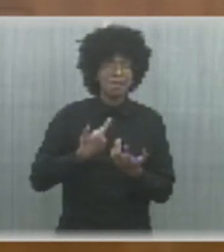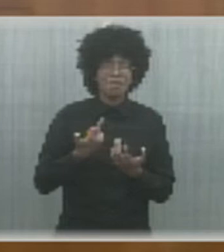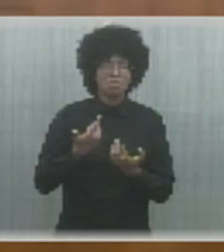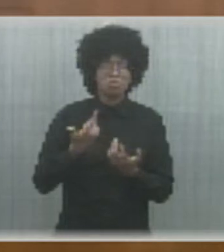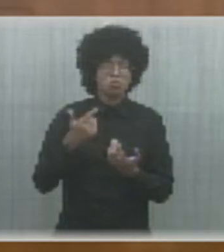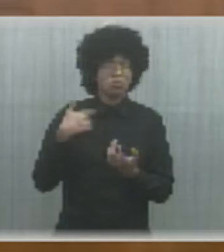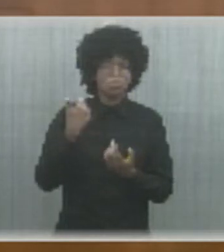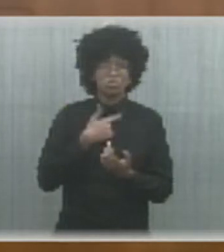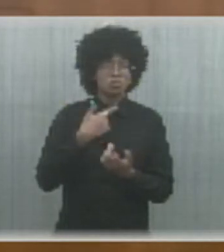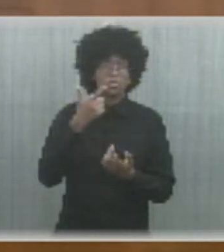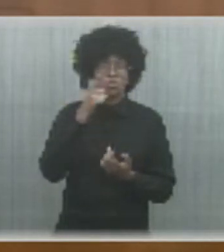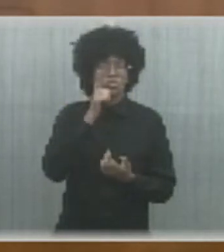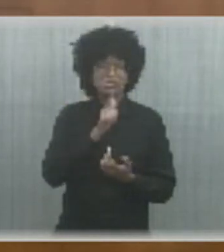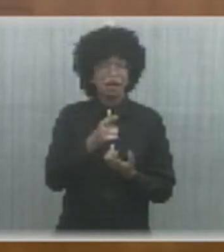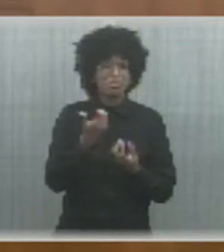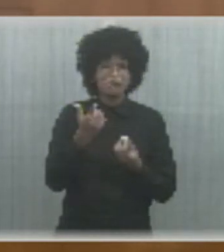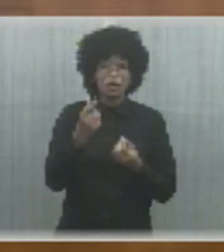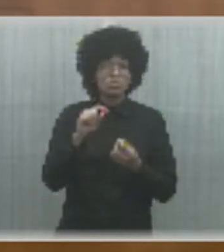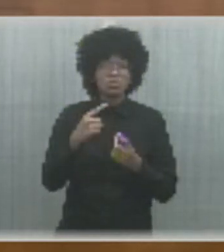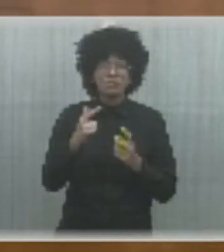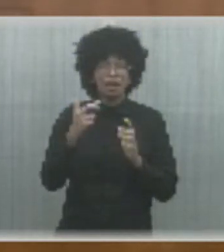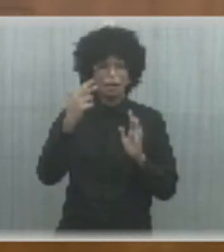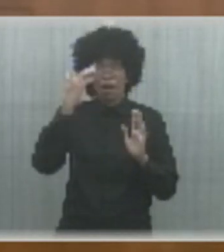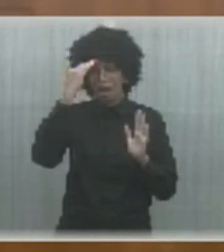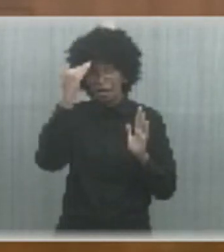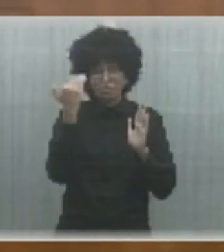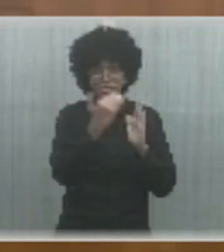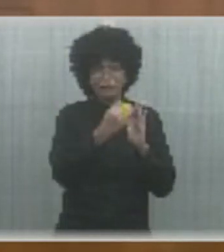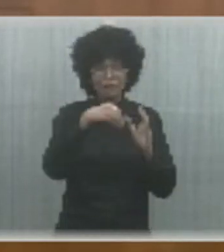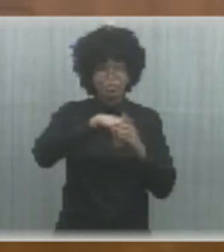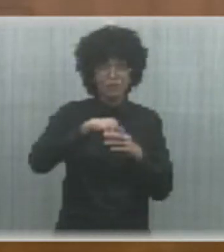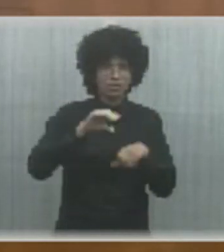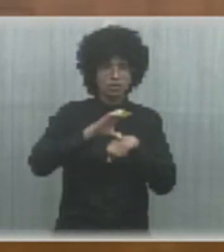grande inconstitucionalidade. Essa